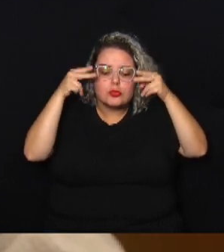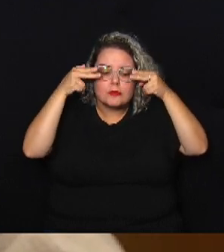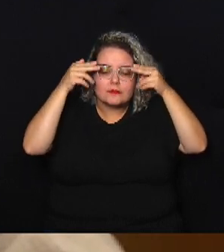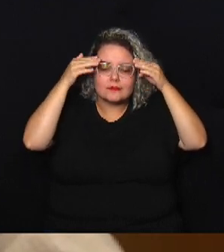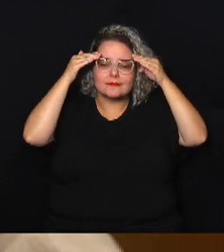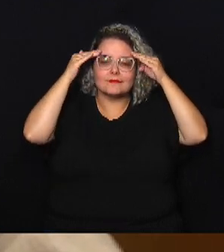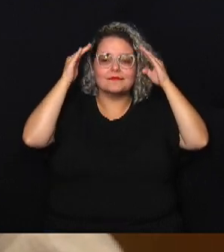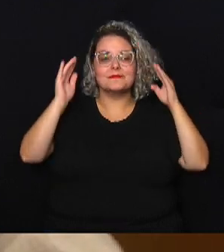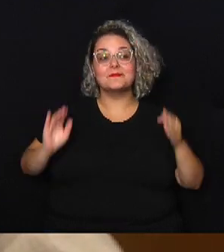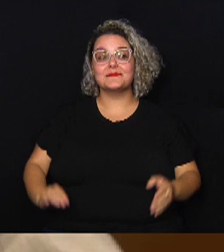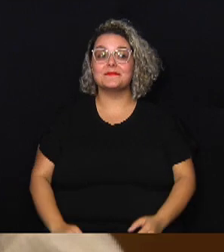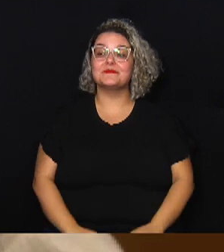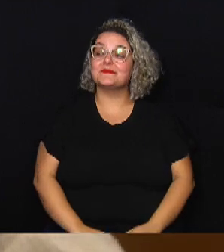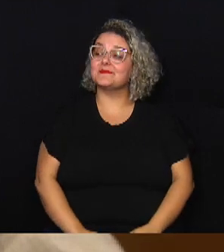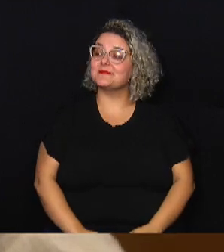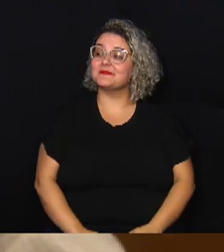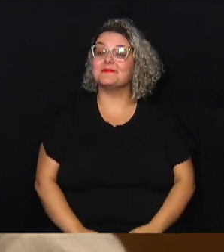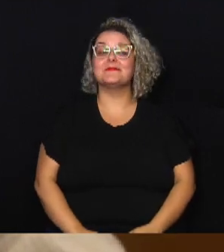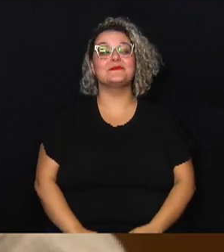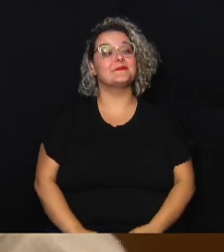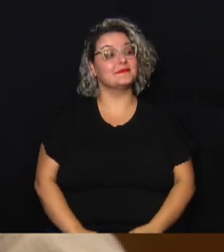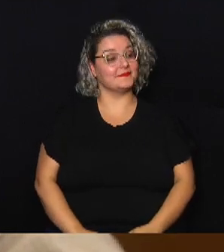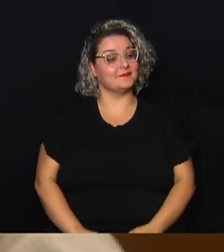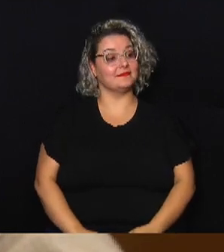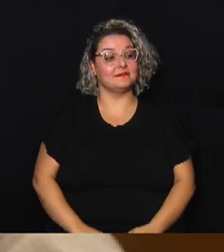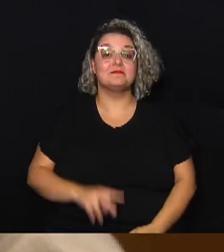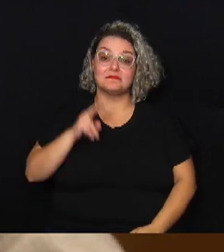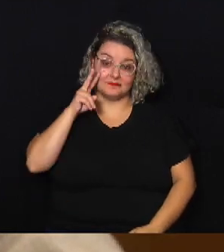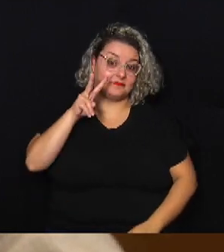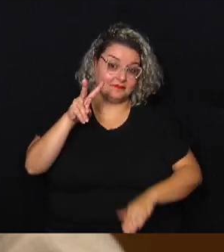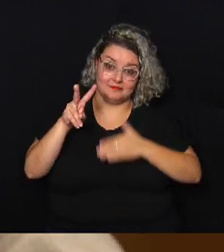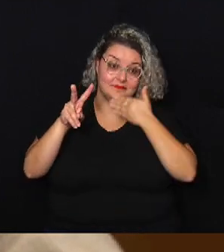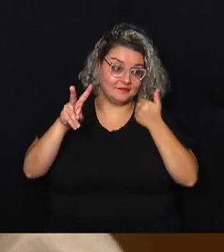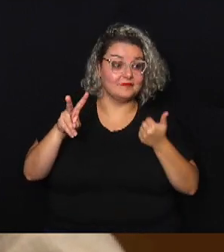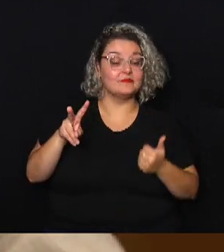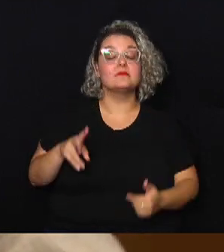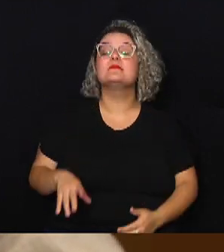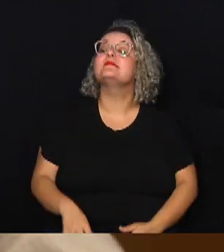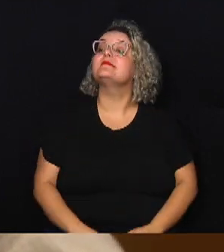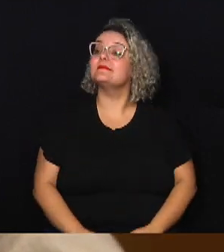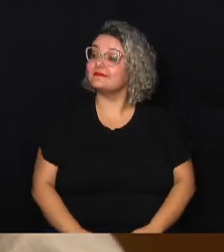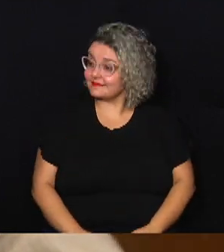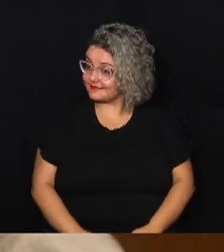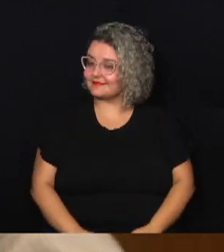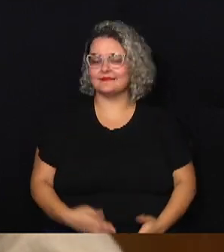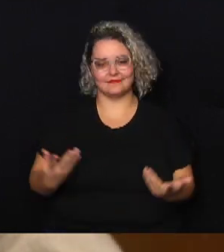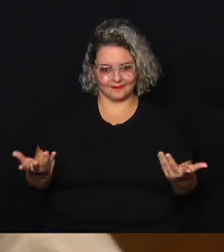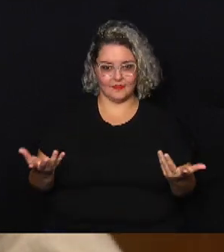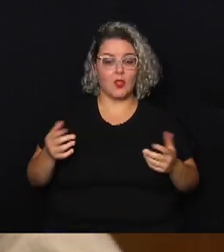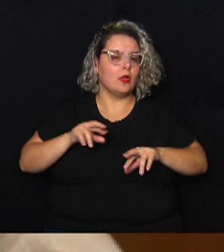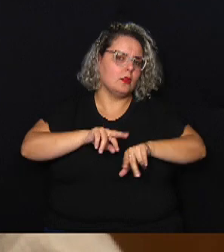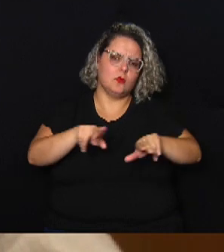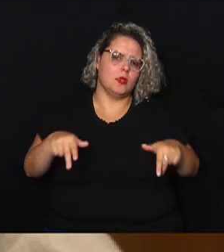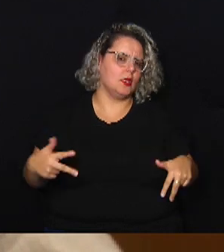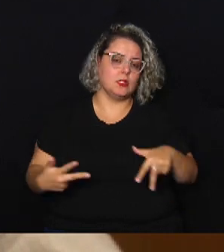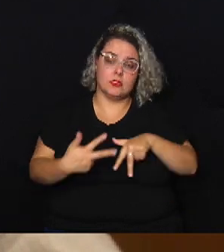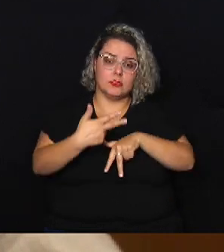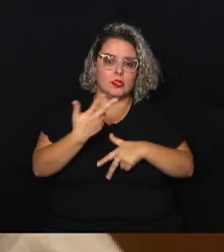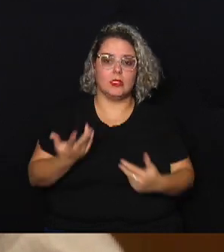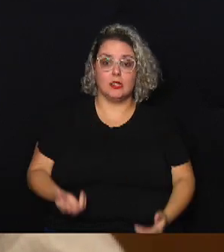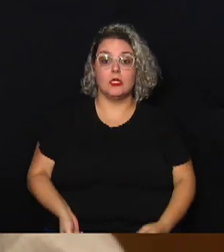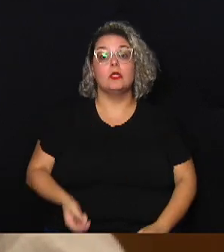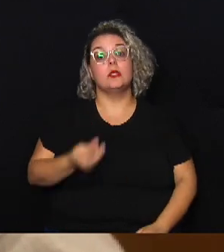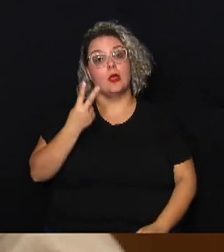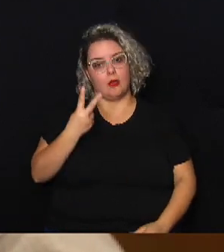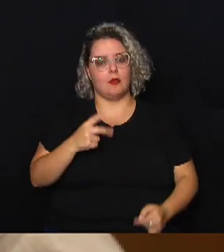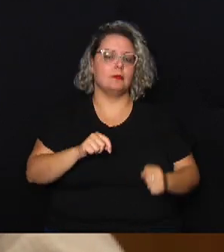vai melhorar muito, porque ela consegue até enxergar um pouco melhor. Então, a gente tem, em muitas cirurgias, a gente tem os dois